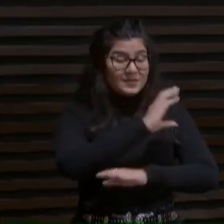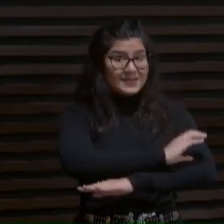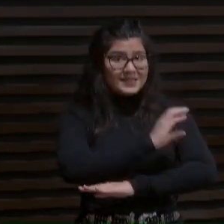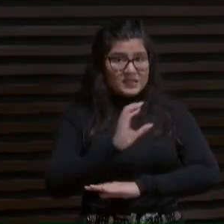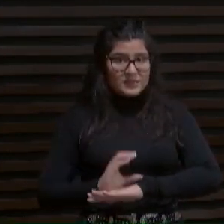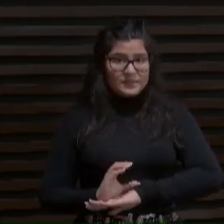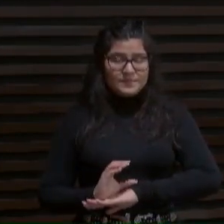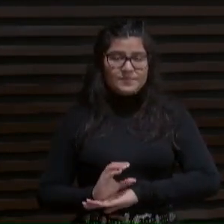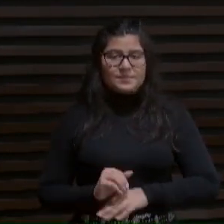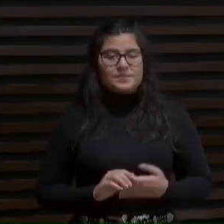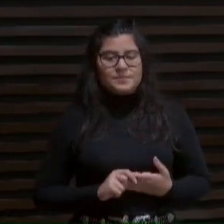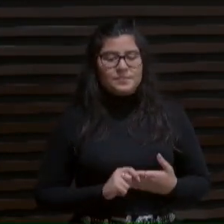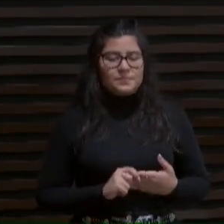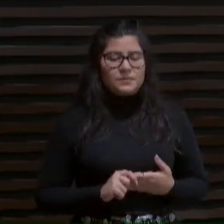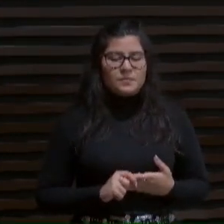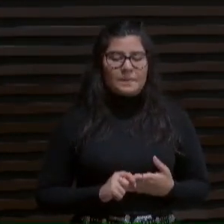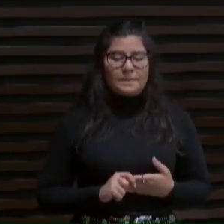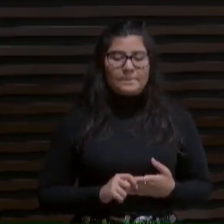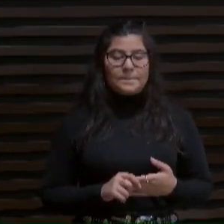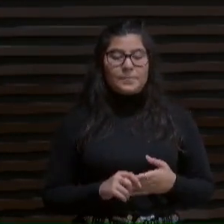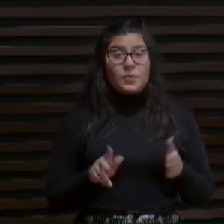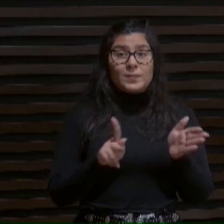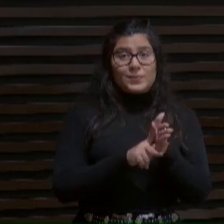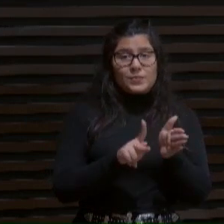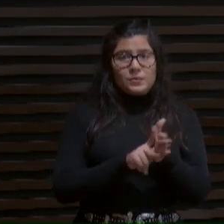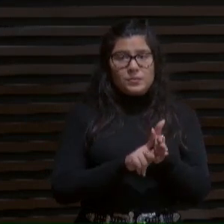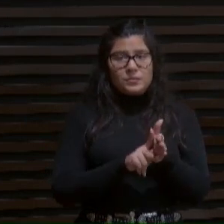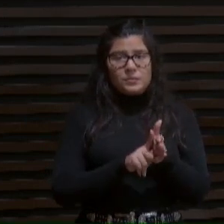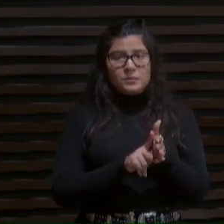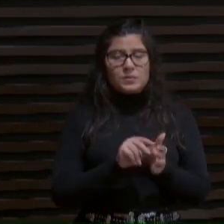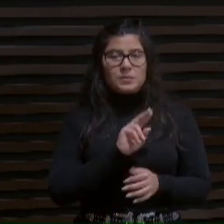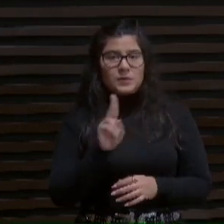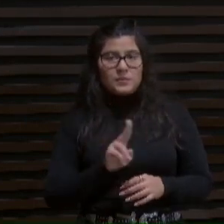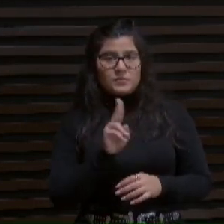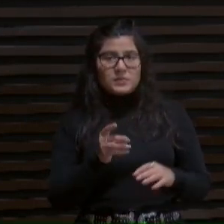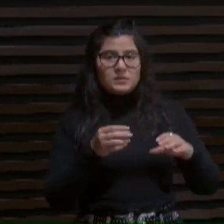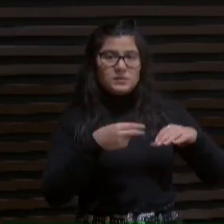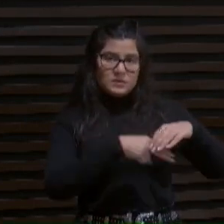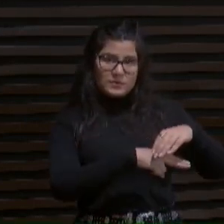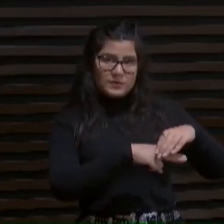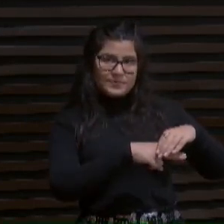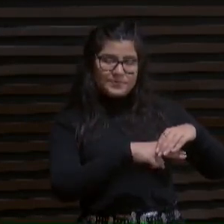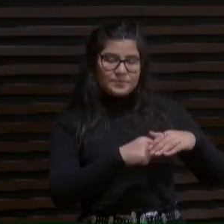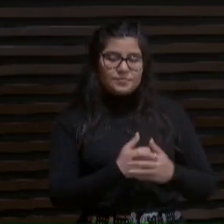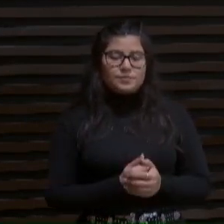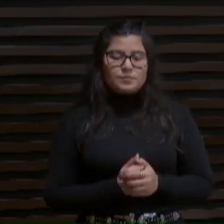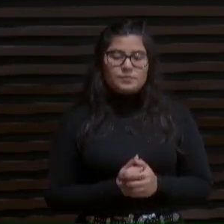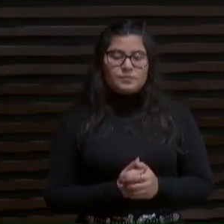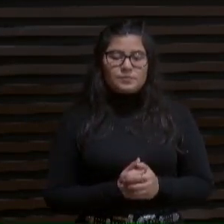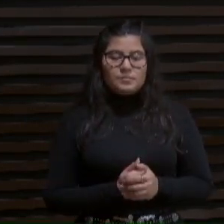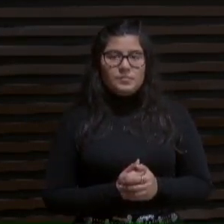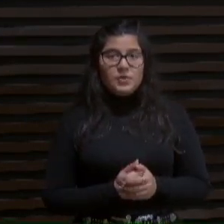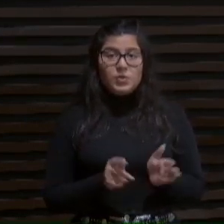aqui, dizendo no versículo 20, como propriedade para ser usada como sepultura, para servir como sepultura, a palavra